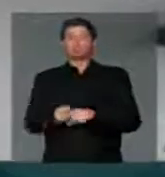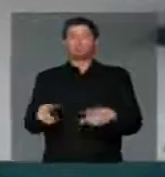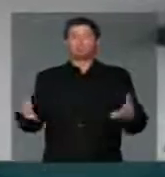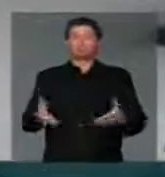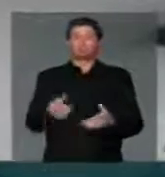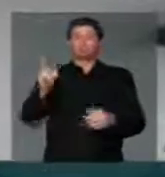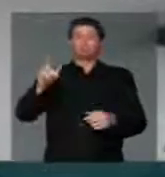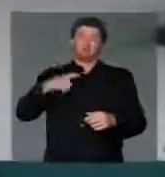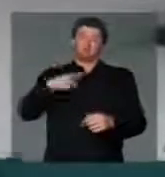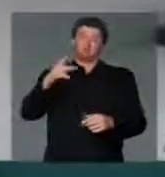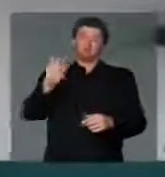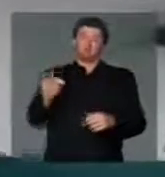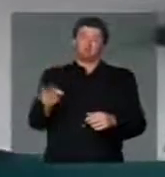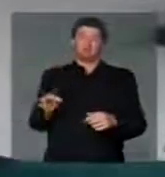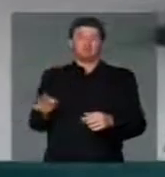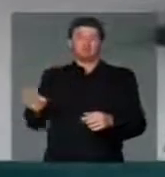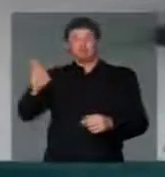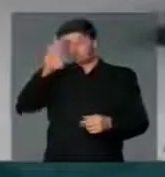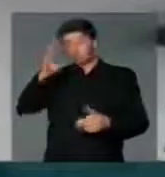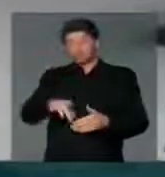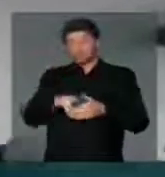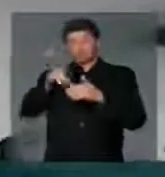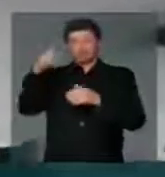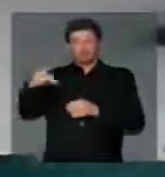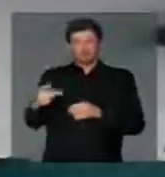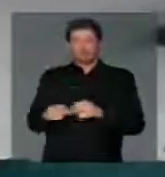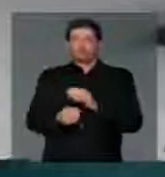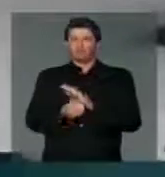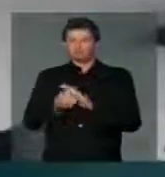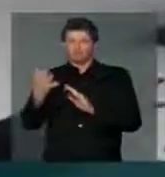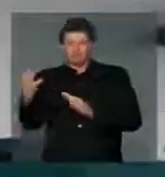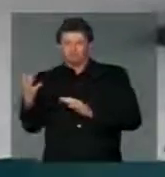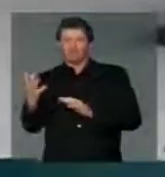momento, que é o PT, e seus principais líderes, muitos